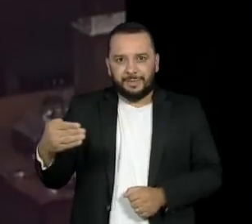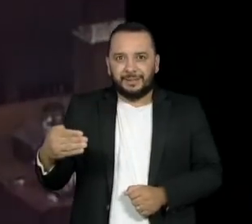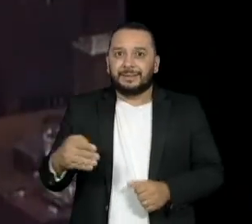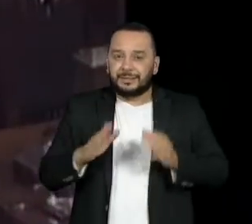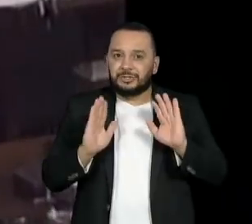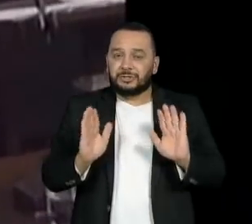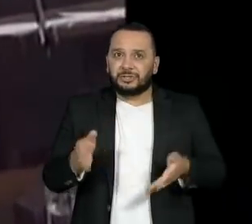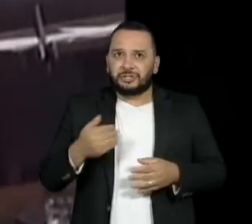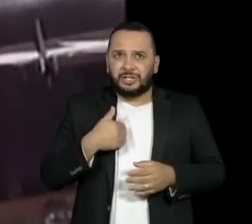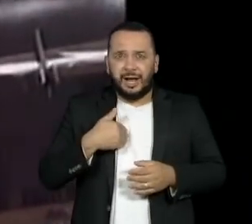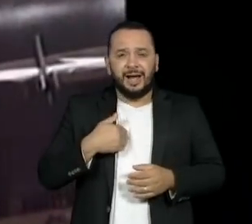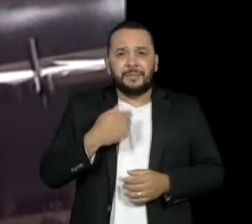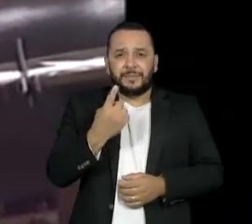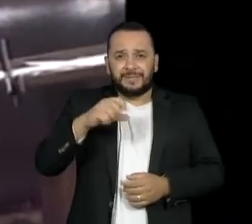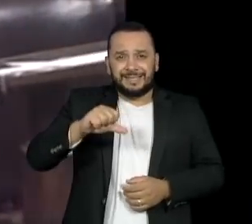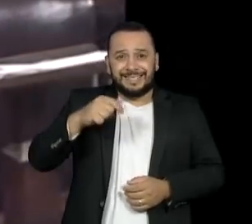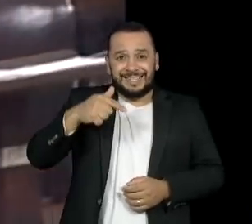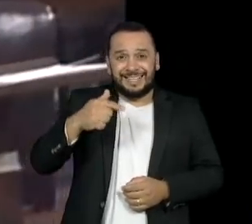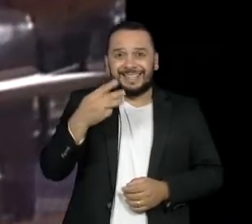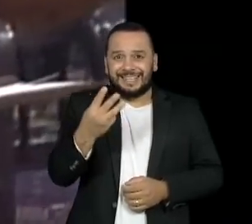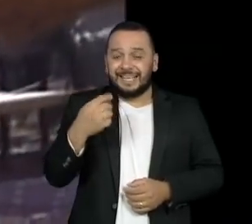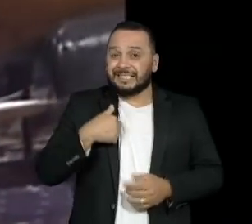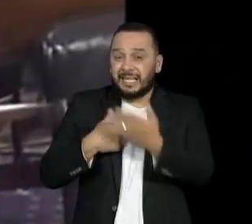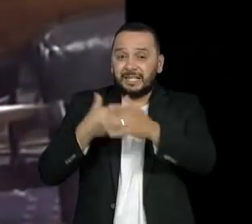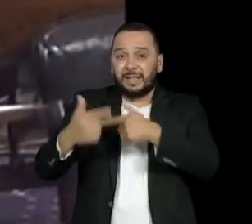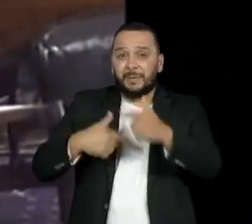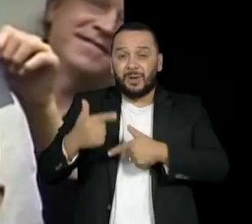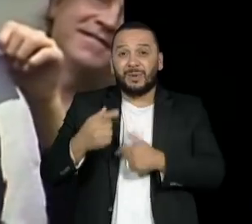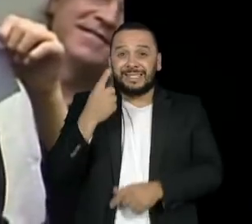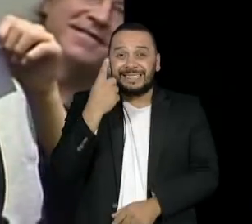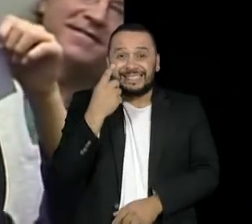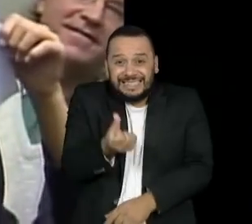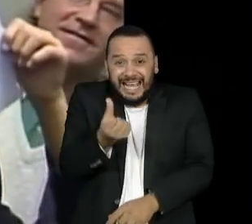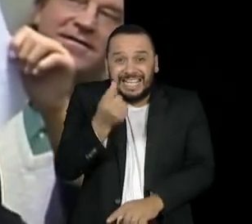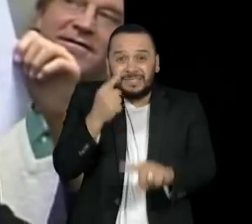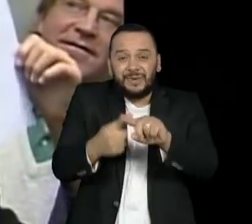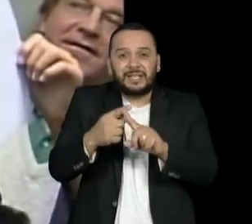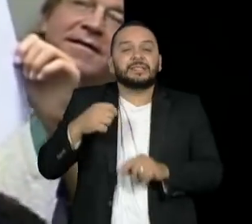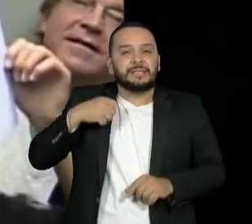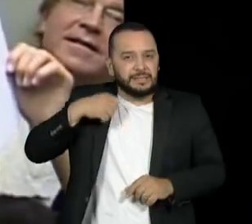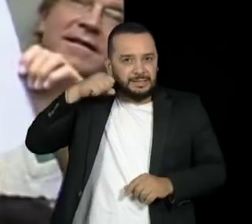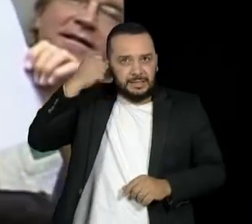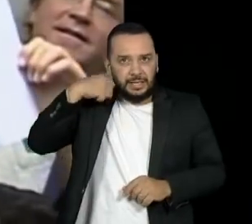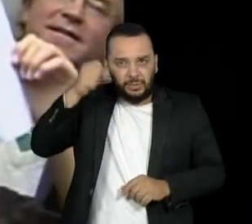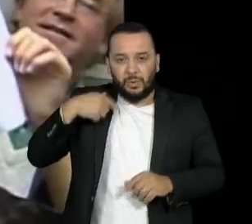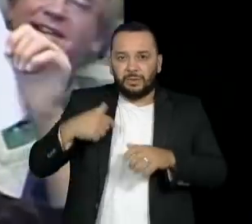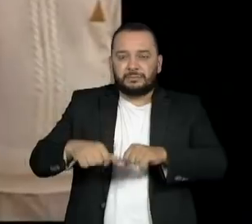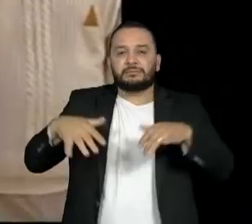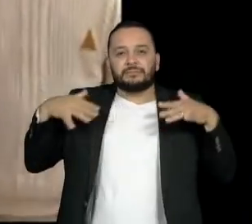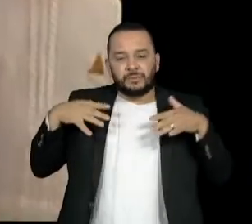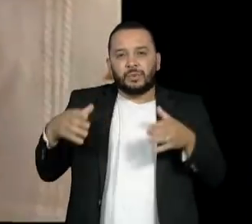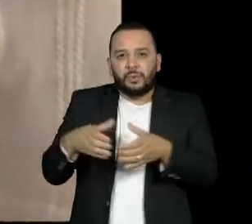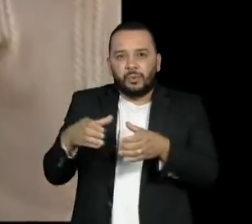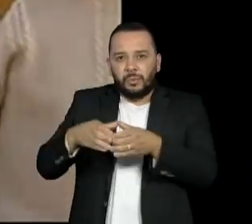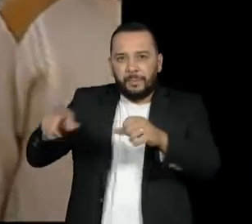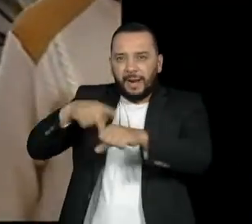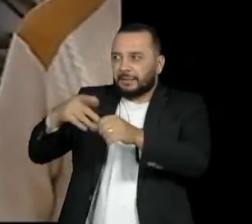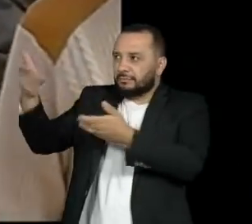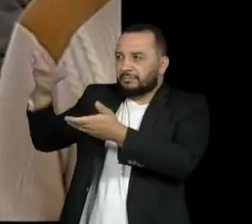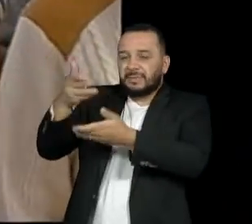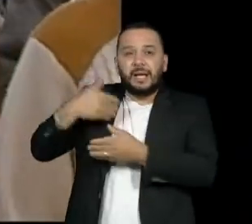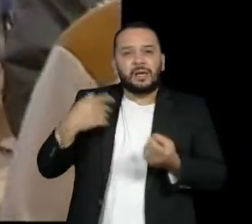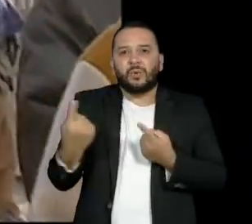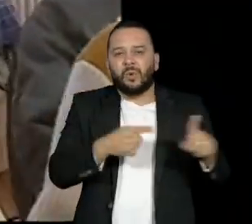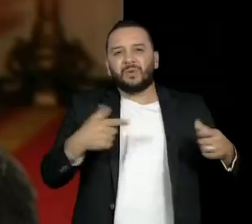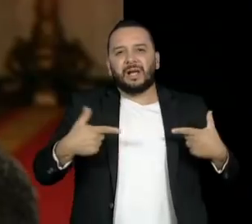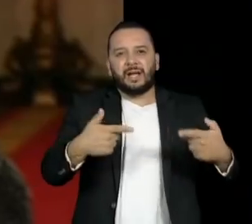73 e 2009, exerceu 6 mandatos de senador. No Senado, presidiu o Comitê de Relações Exteriores. Se opôs à Guerra do Golfo